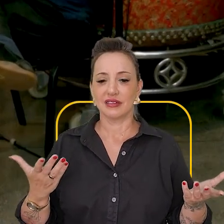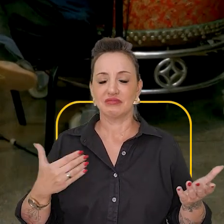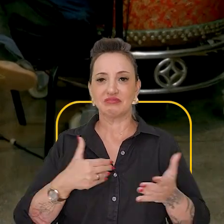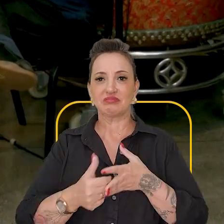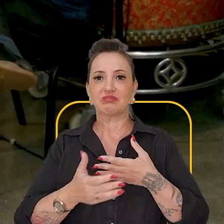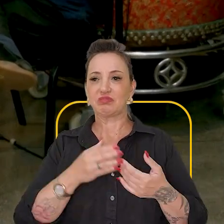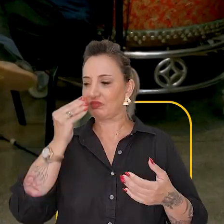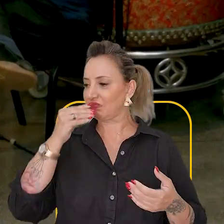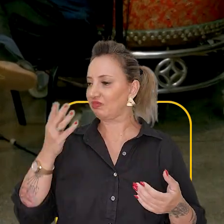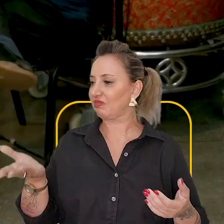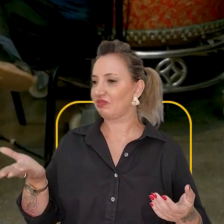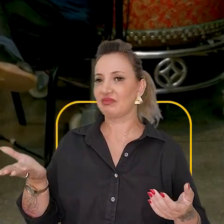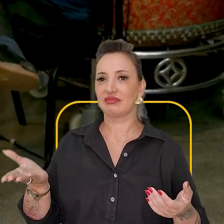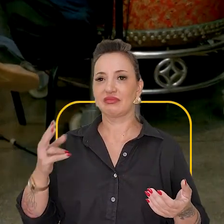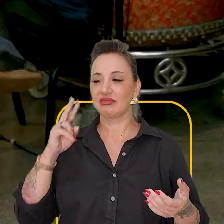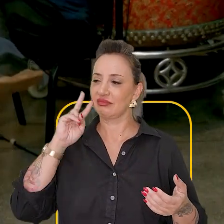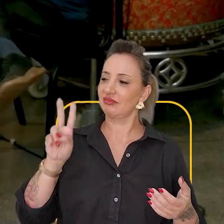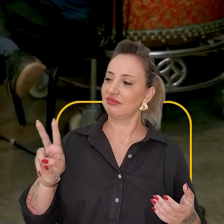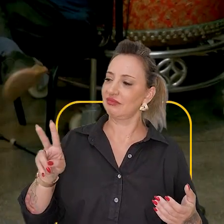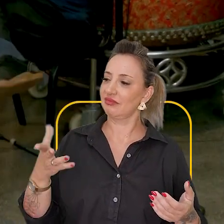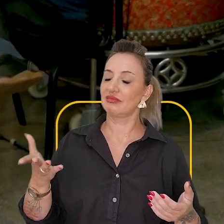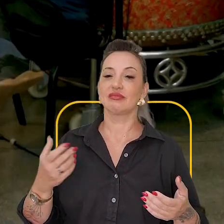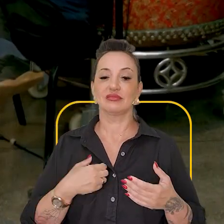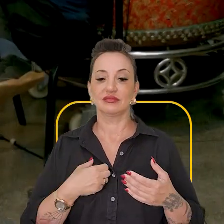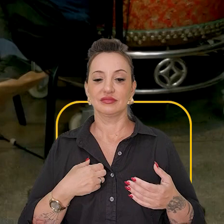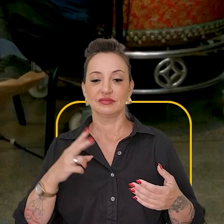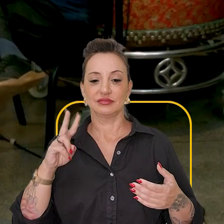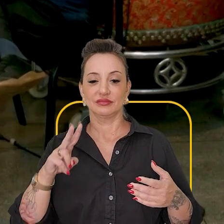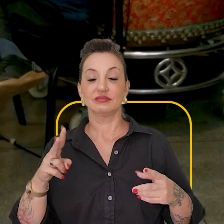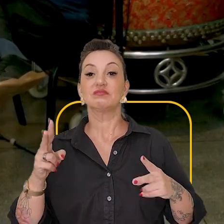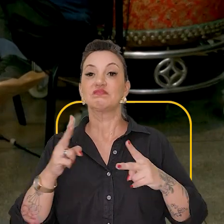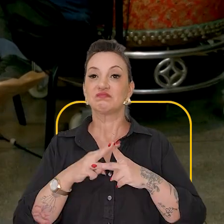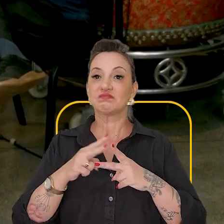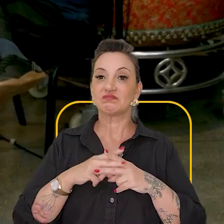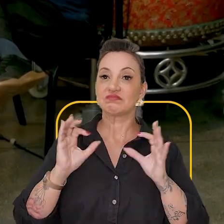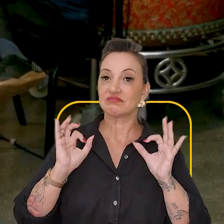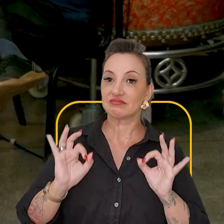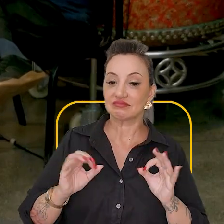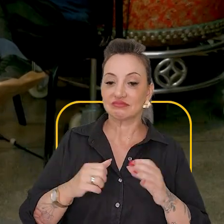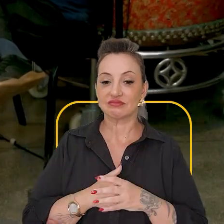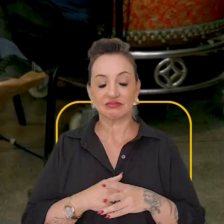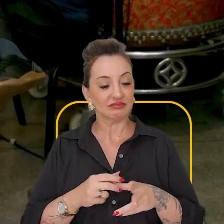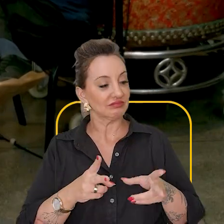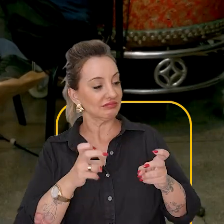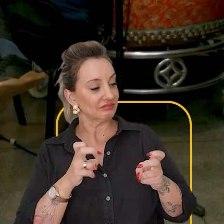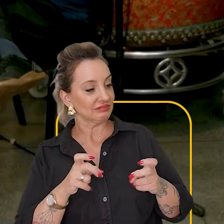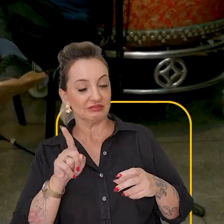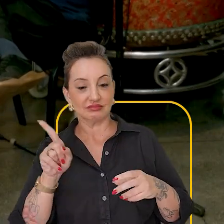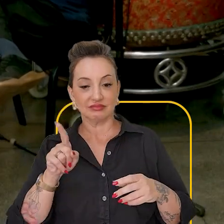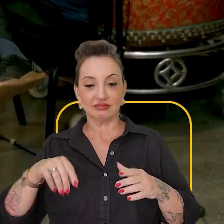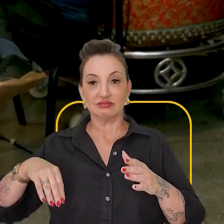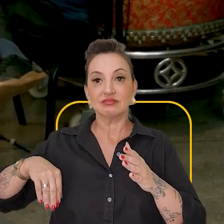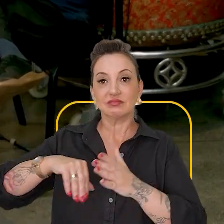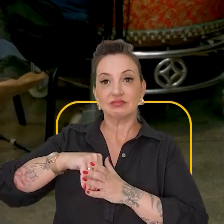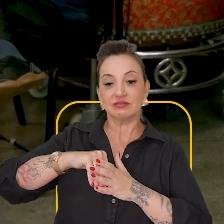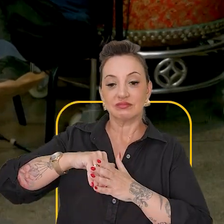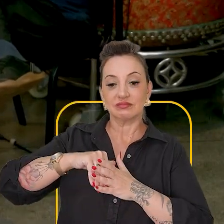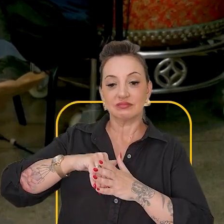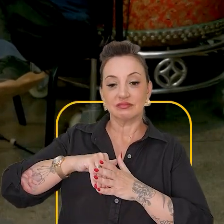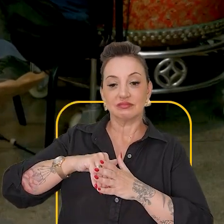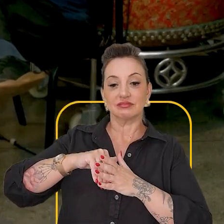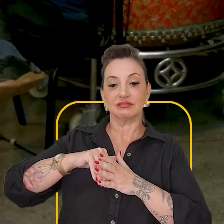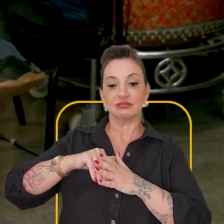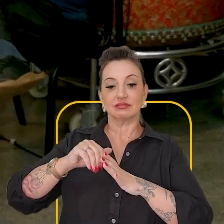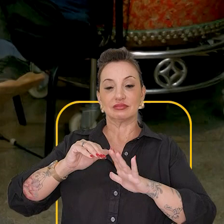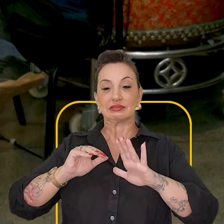assim não é grande coisa não vai dar Vou ficar de olho olho nele e aí ele viu que eu lutei direito ele até reparou Teve uma hora que eu dei um chute num cara o